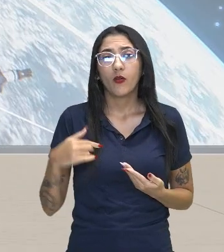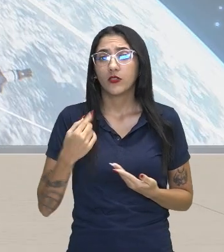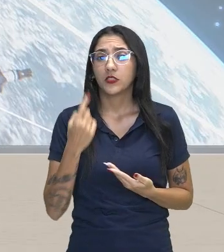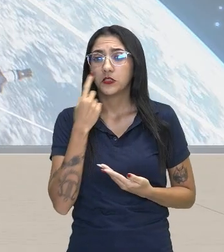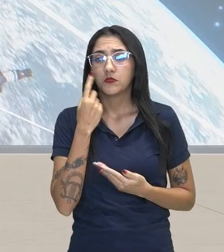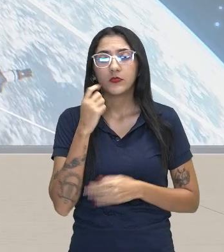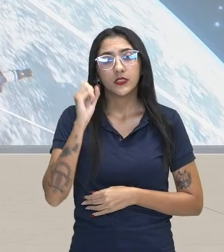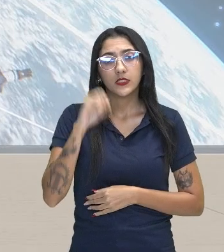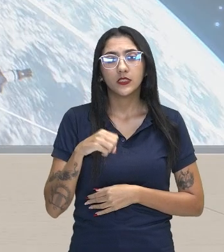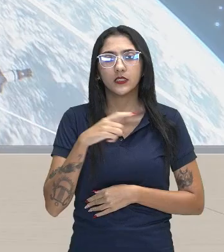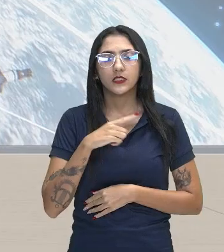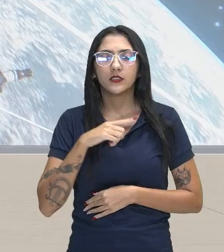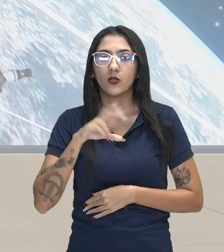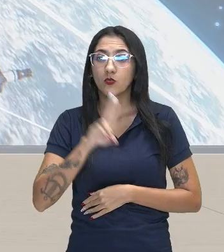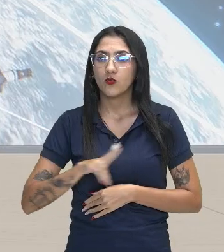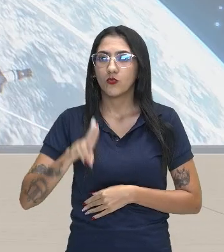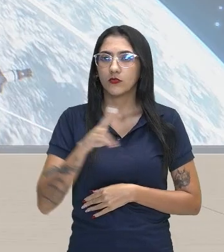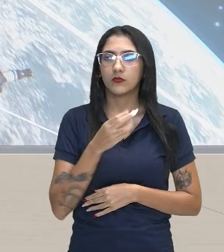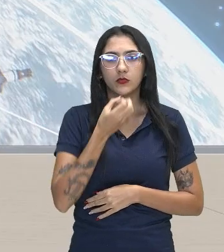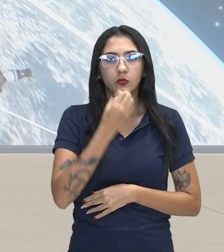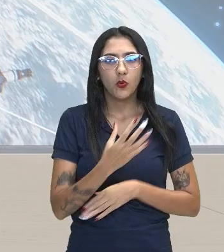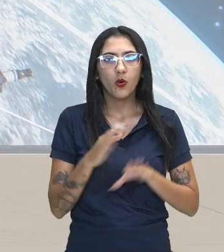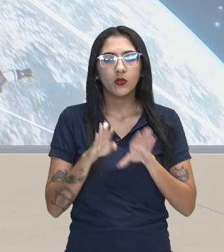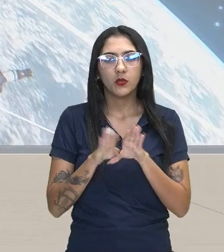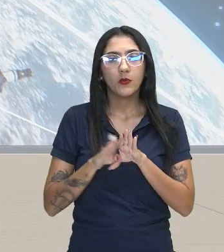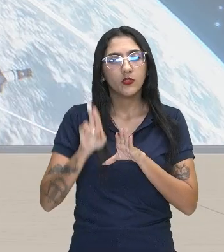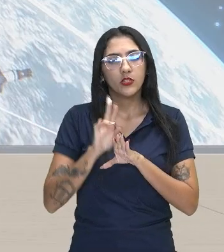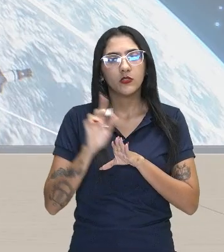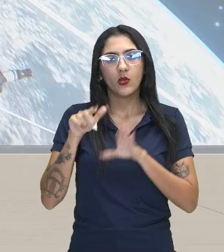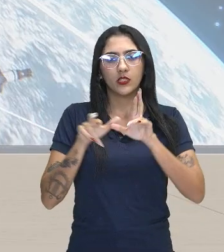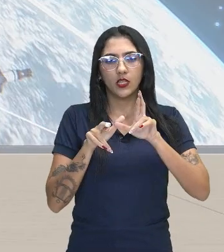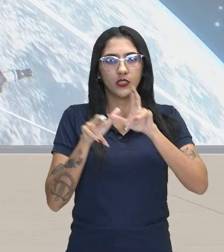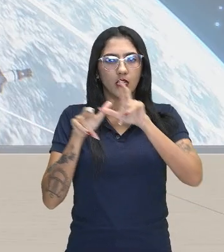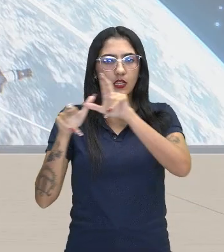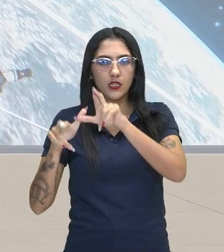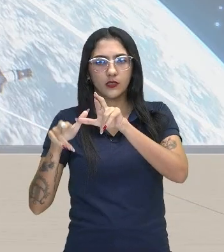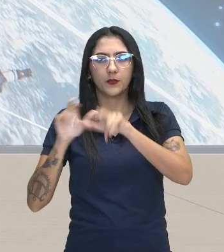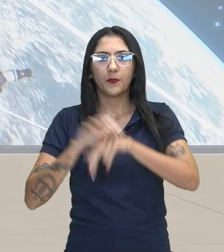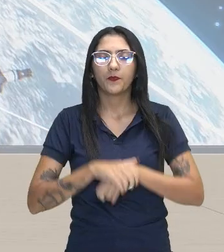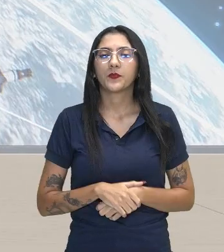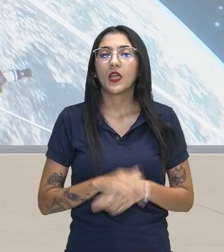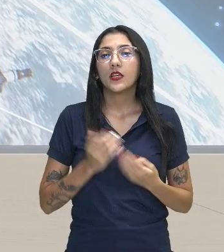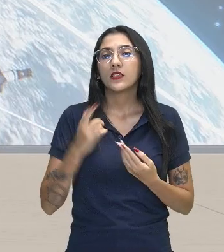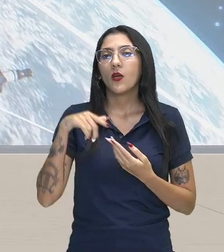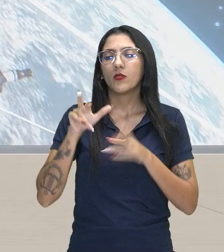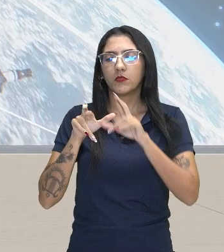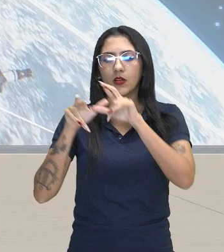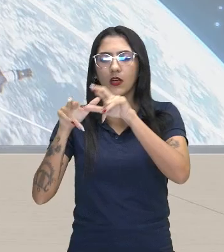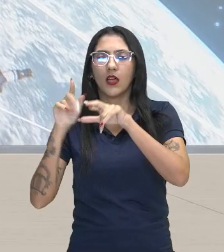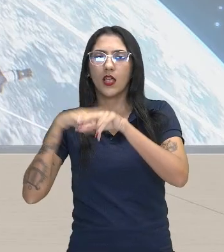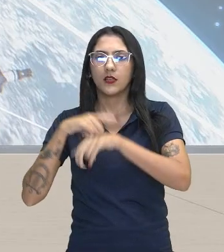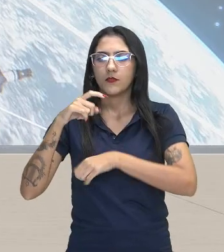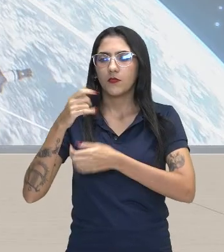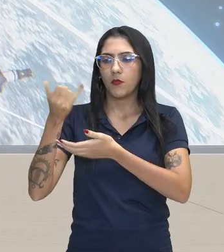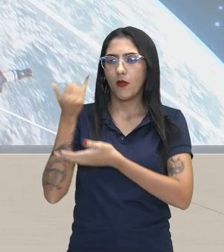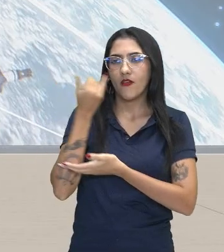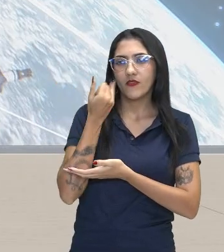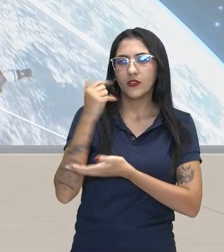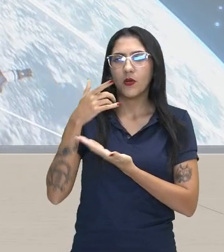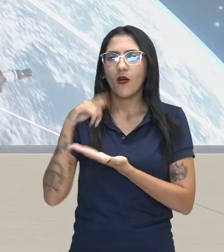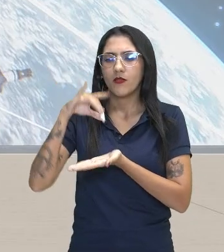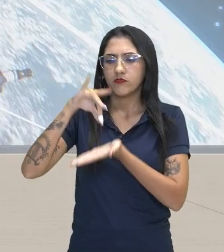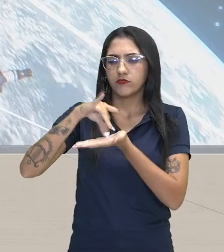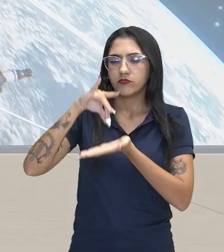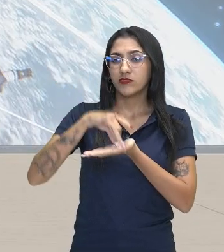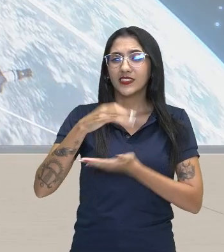alta precisão, né, graças a esses satélites que orbitam a Terra. E ele fornece, gente, a localização exata e também